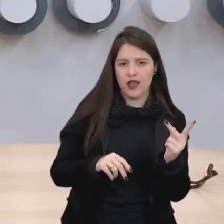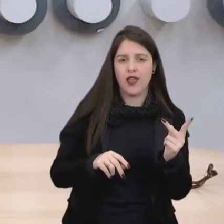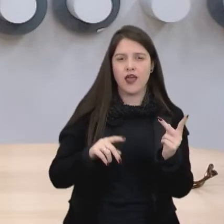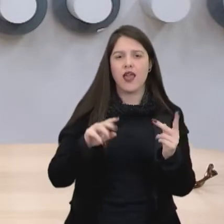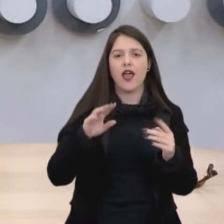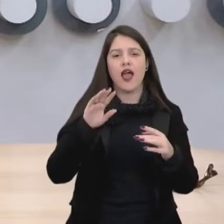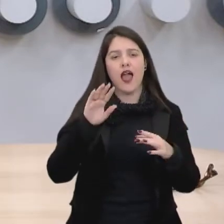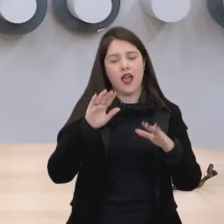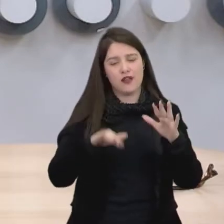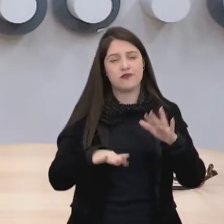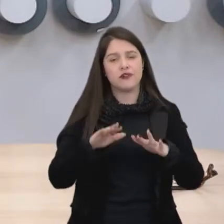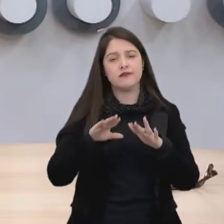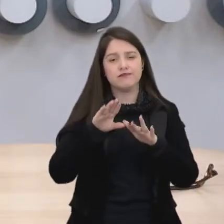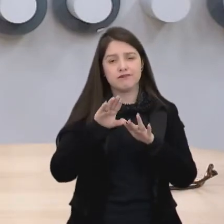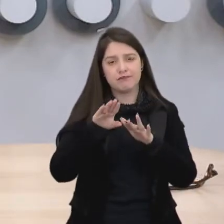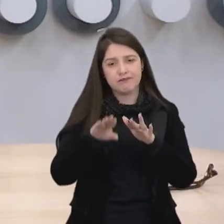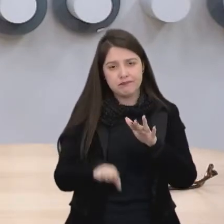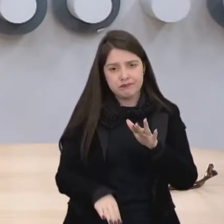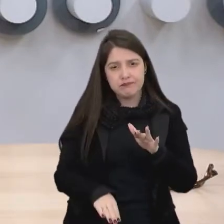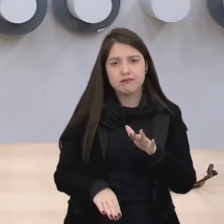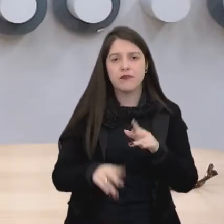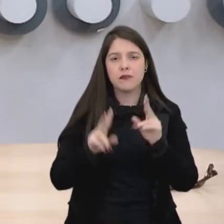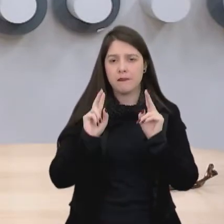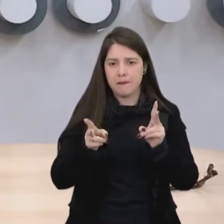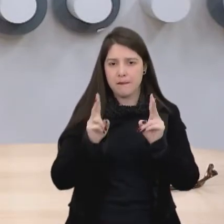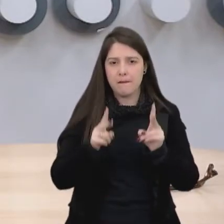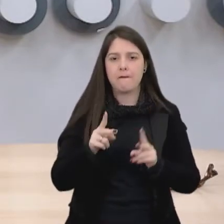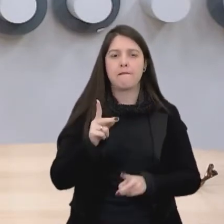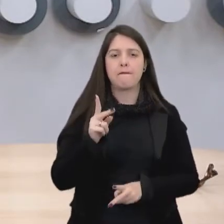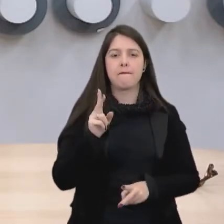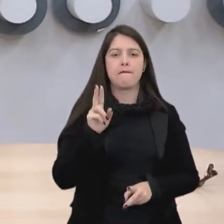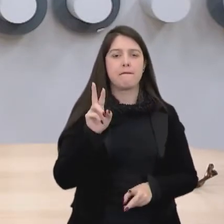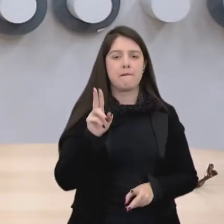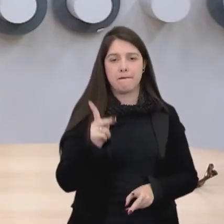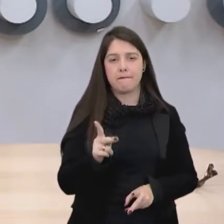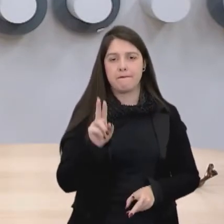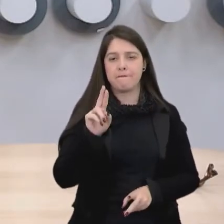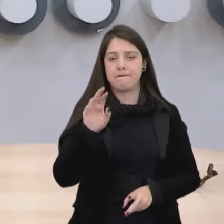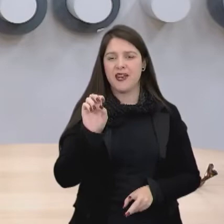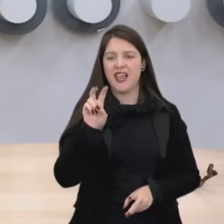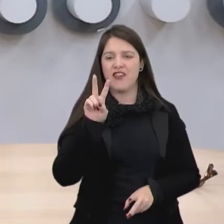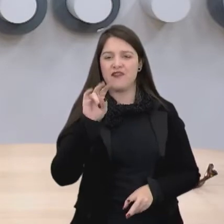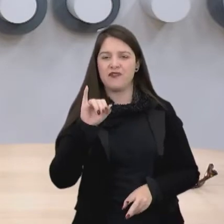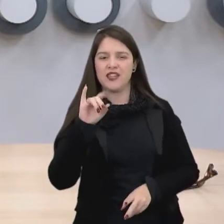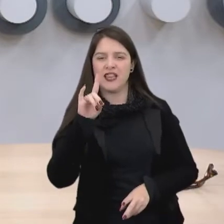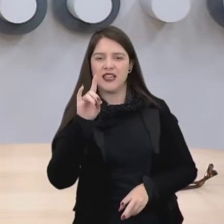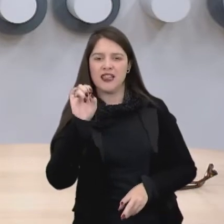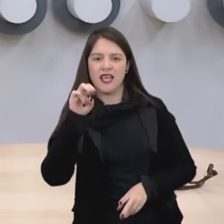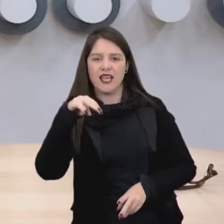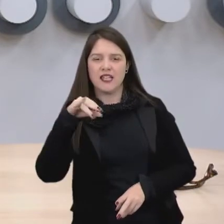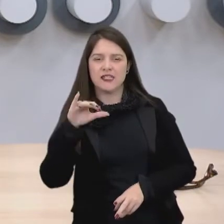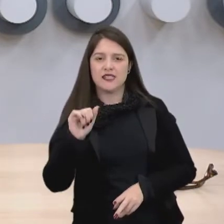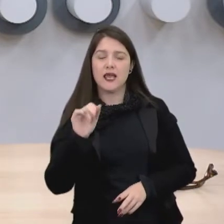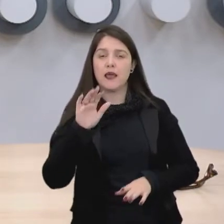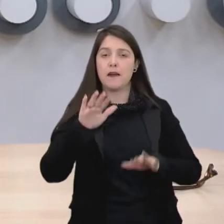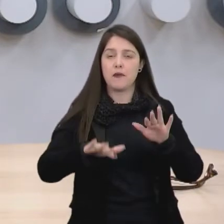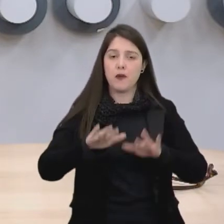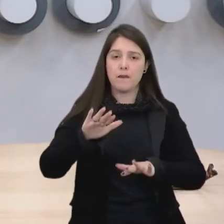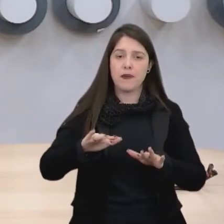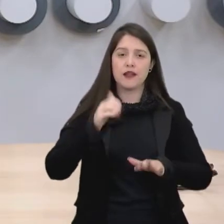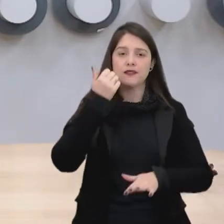tendência é que haja um déficit previdenciário. E quando a gente olha para esse gráfico e vê que boa parte das rendas